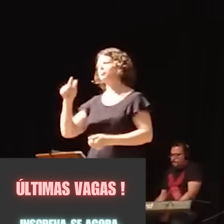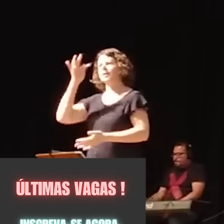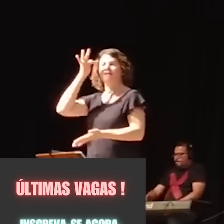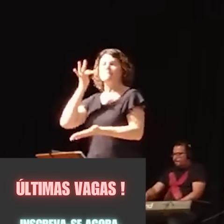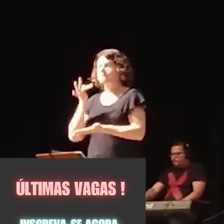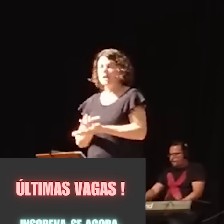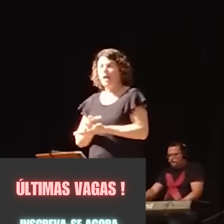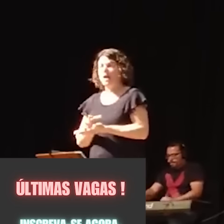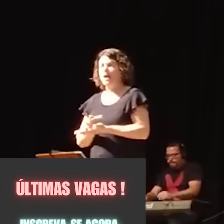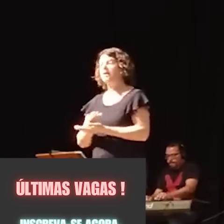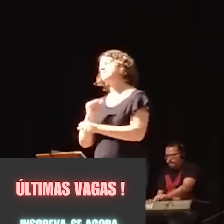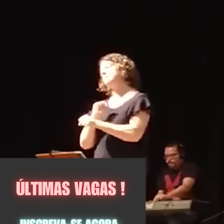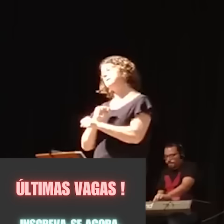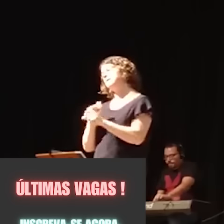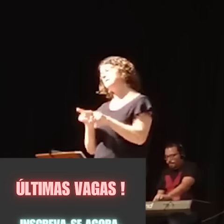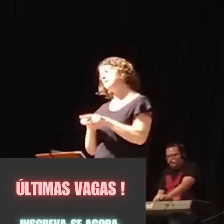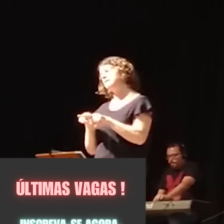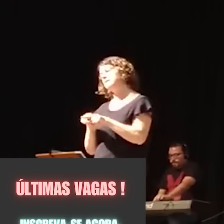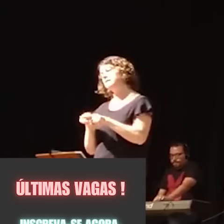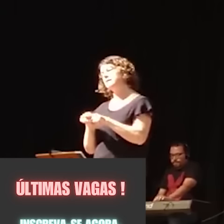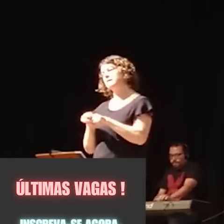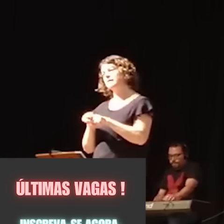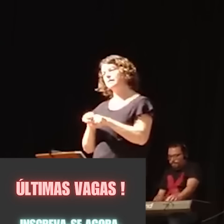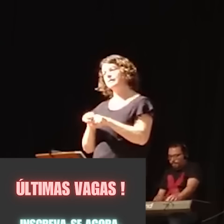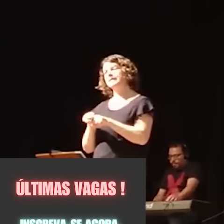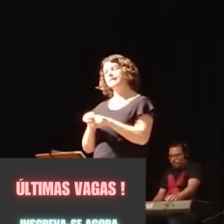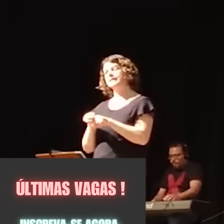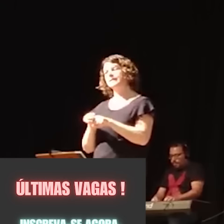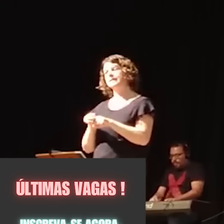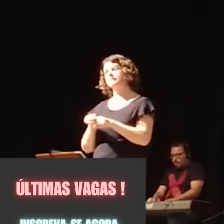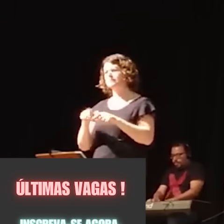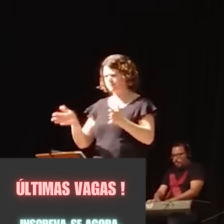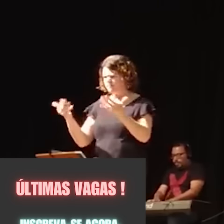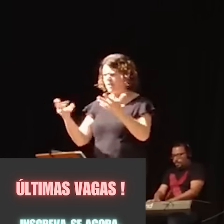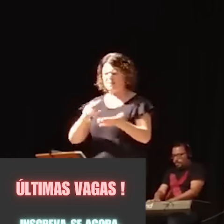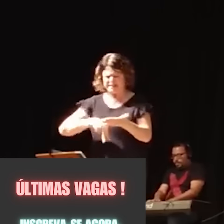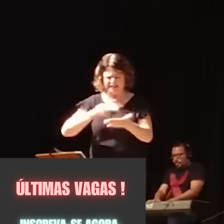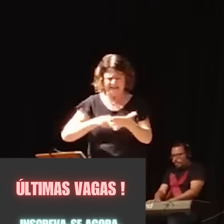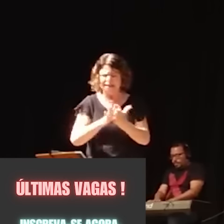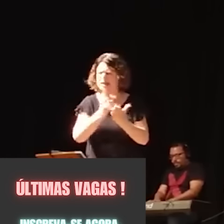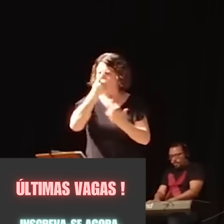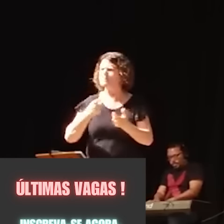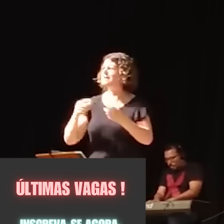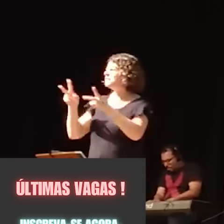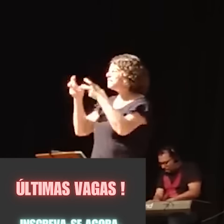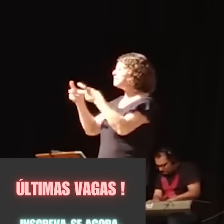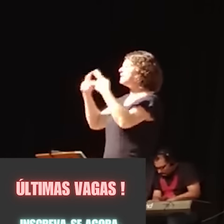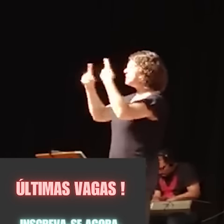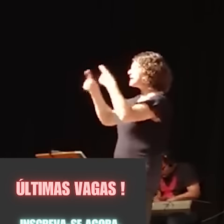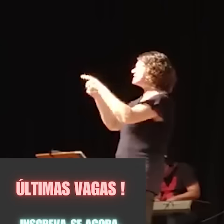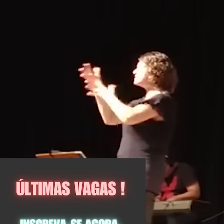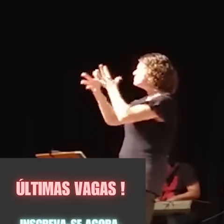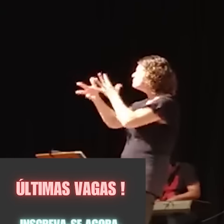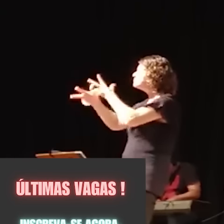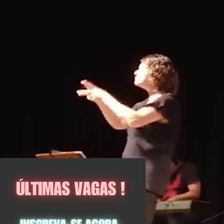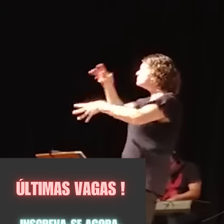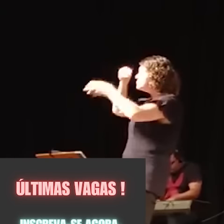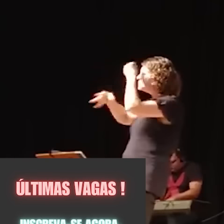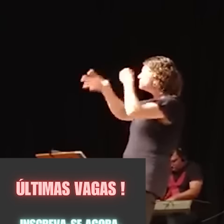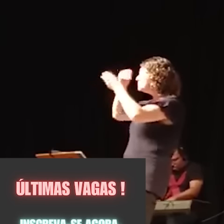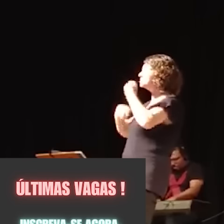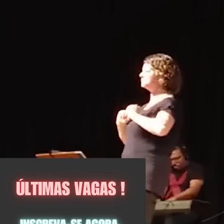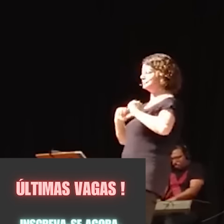Jesus e não há O Profeta sen a não ser na sua própria casa mas se você escolher hoje